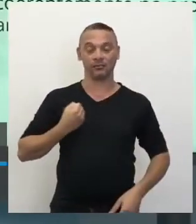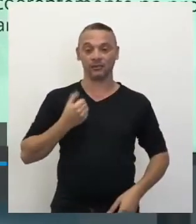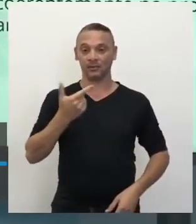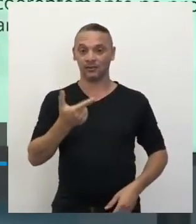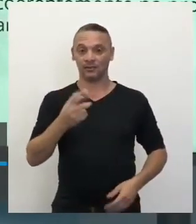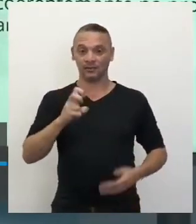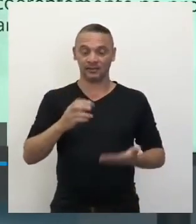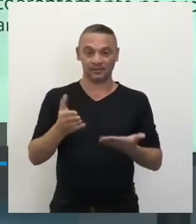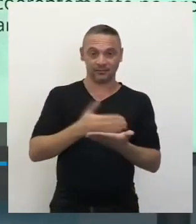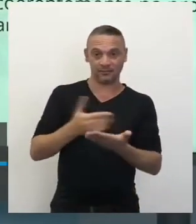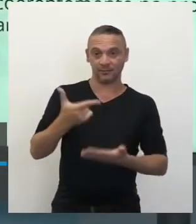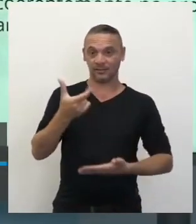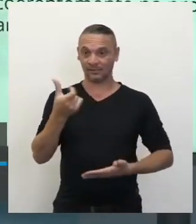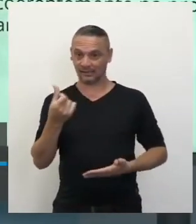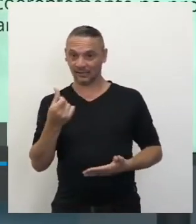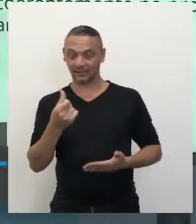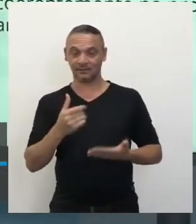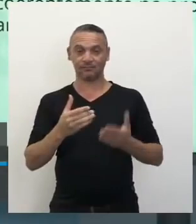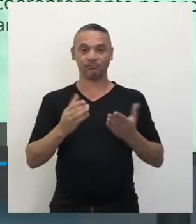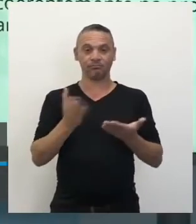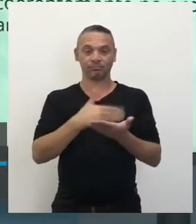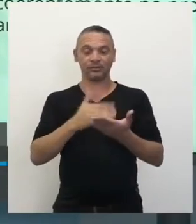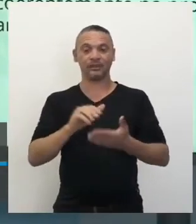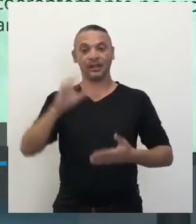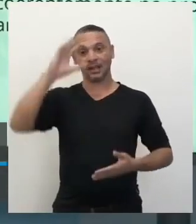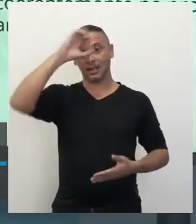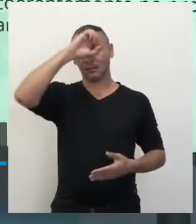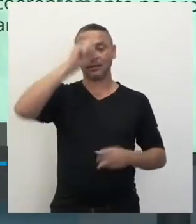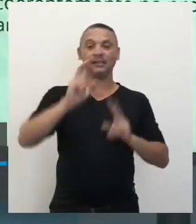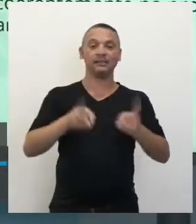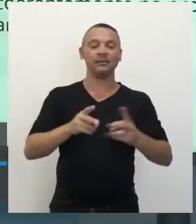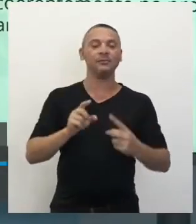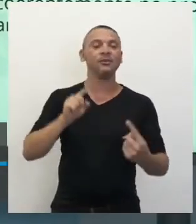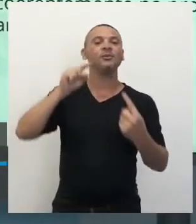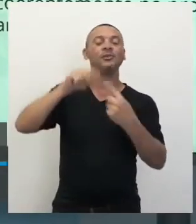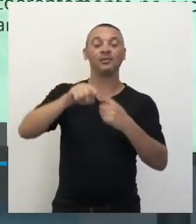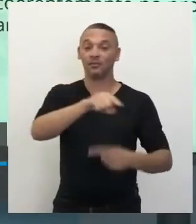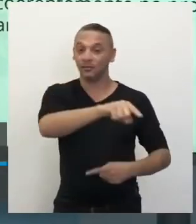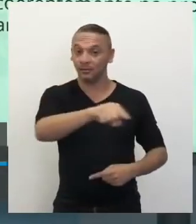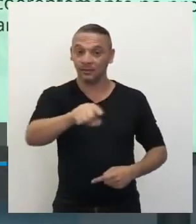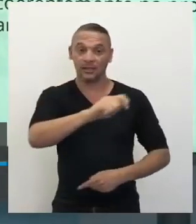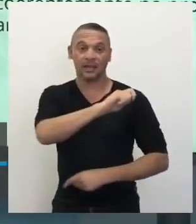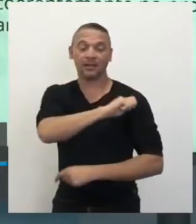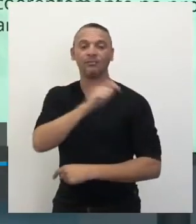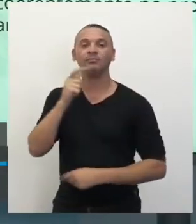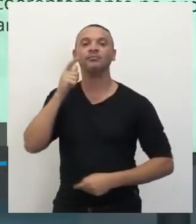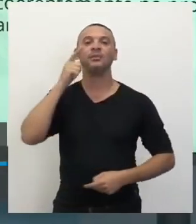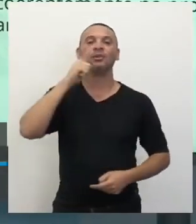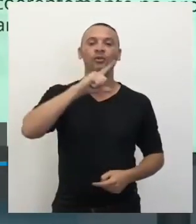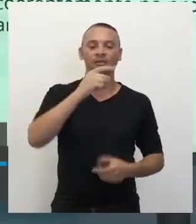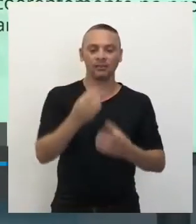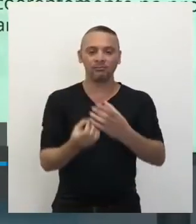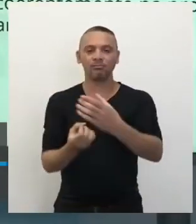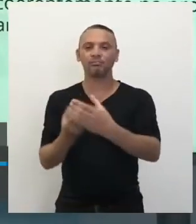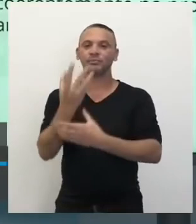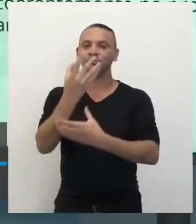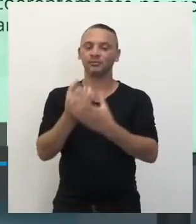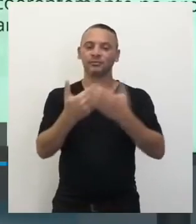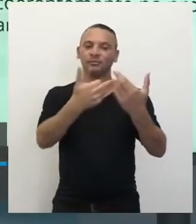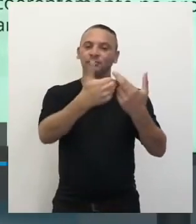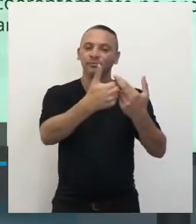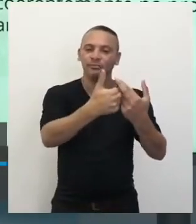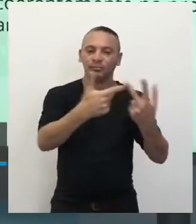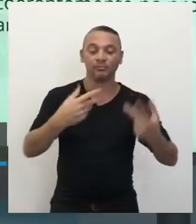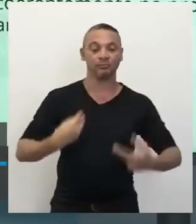25 e 26 do caderno Aprender Sempre, ok? Então, o objetivo da nossa aula é que eles consigam produzir e fazer essas atividades que tem